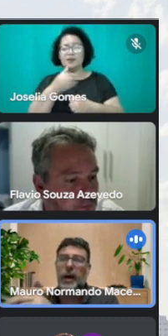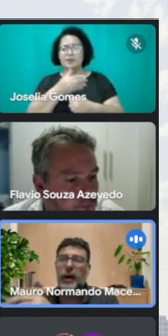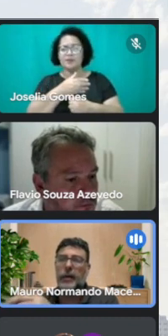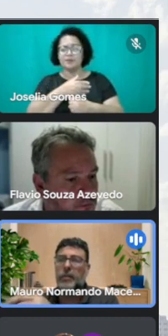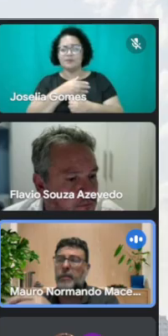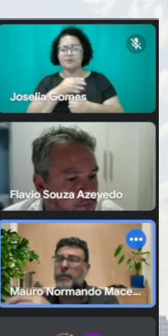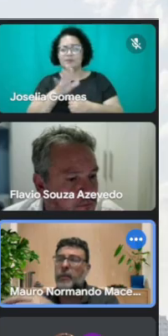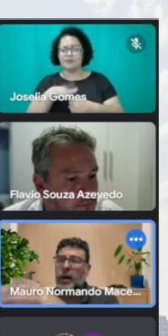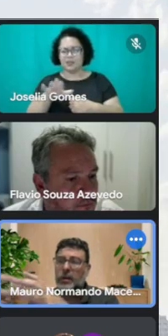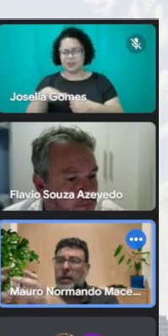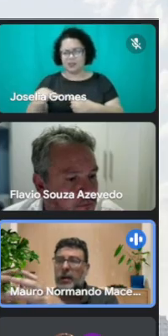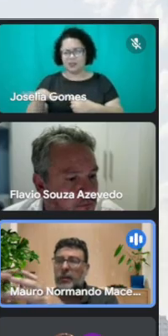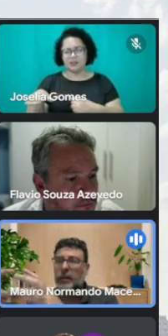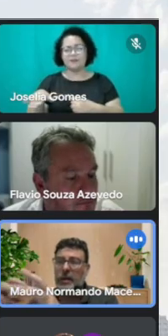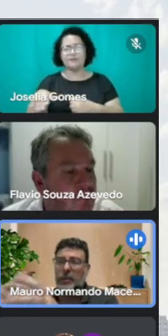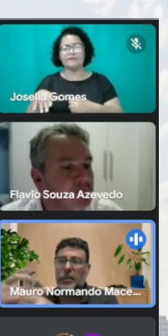vão